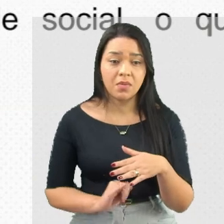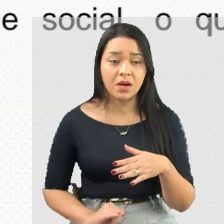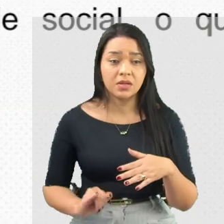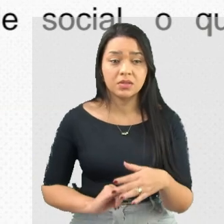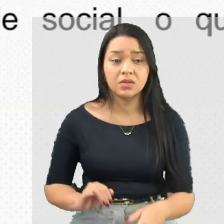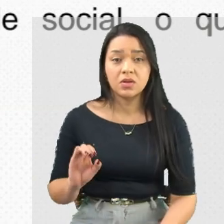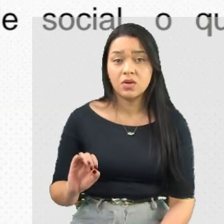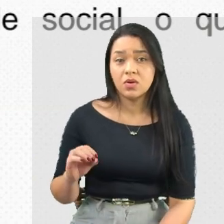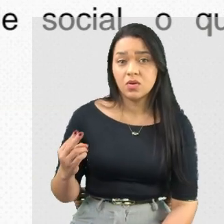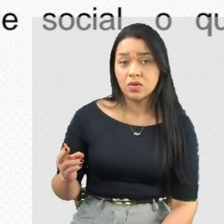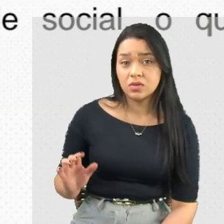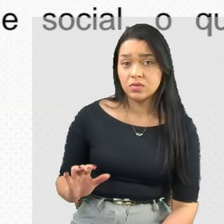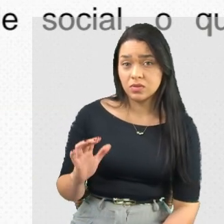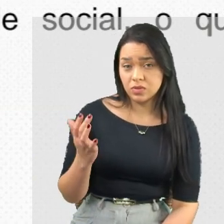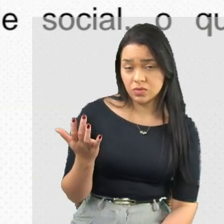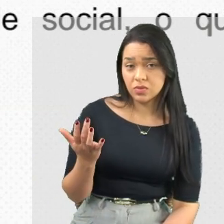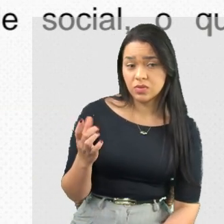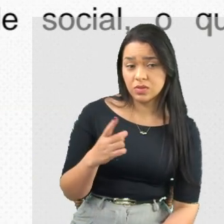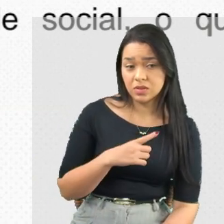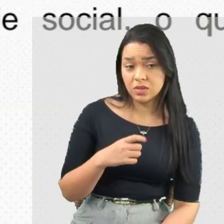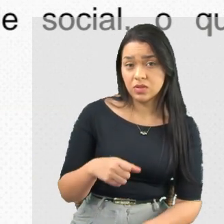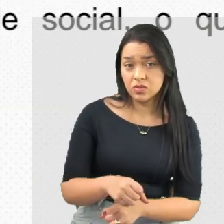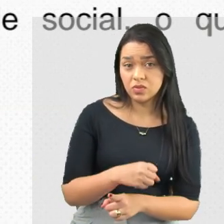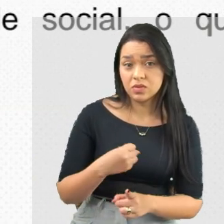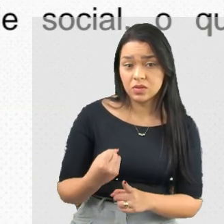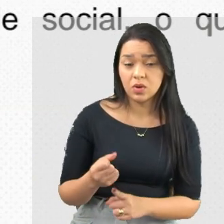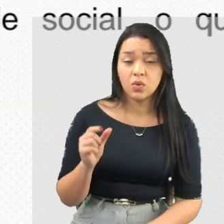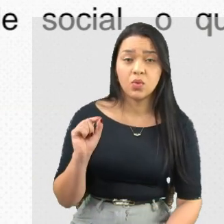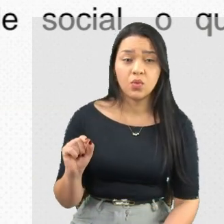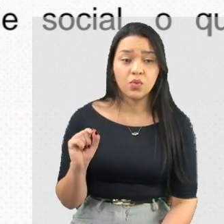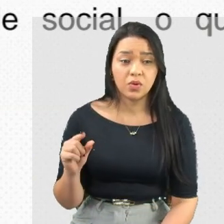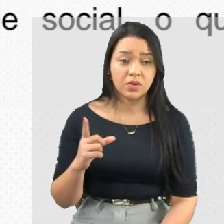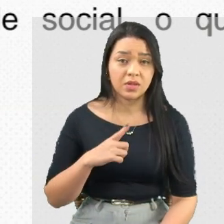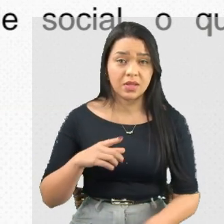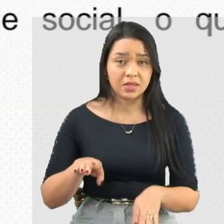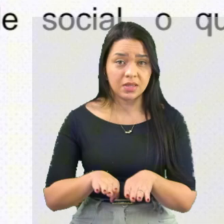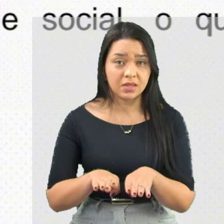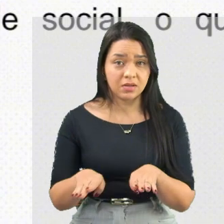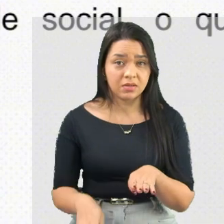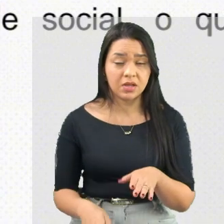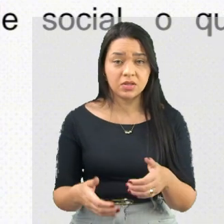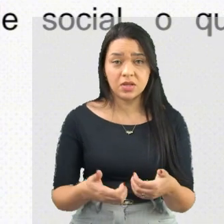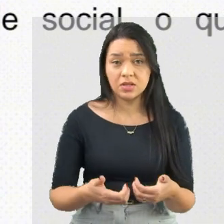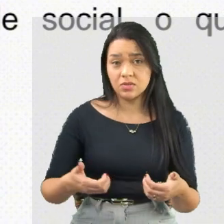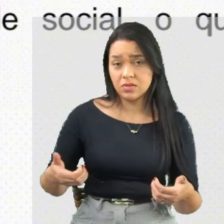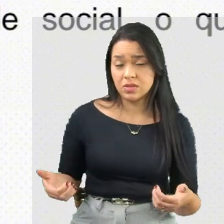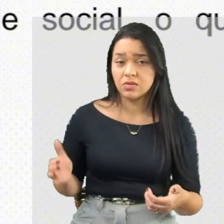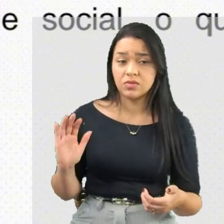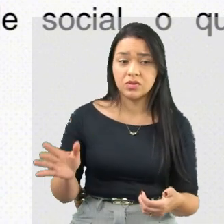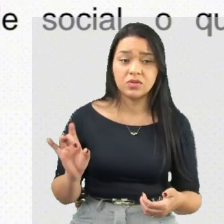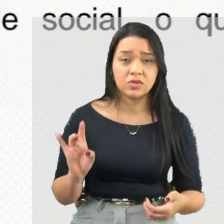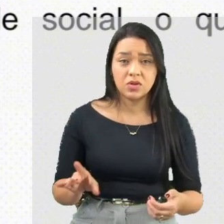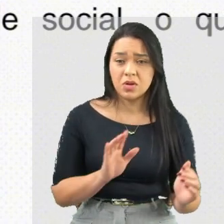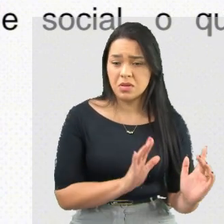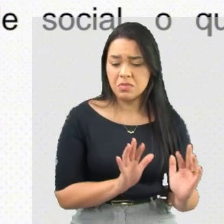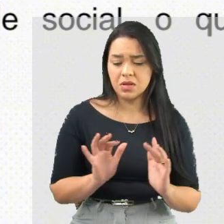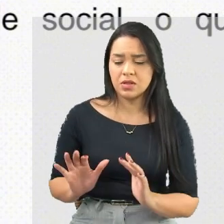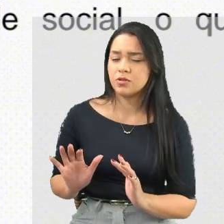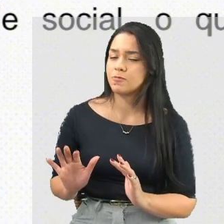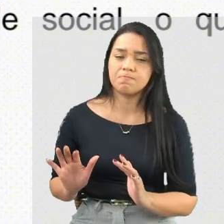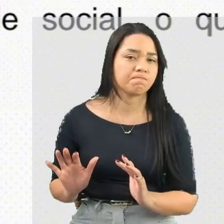em situações de vulnerabilidade social, o que perpetua a desigualdade e a exclusão. Já não basta ser imigrante, ou seja,